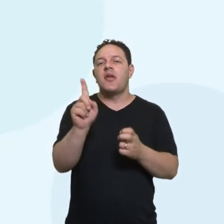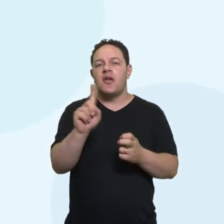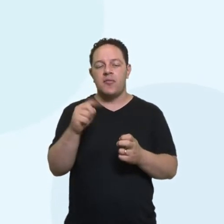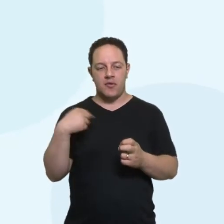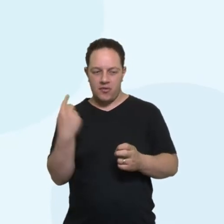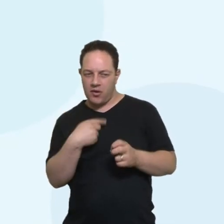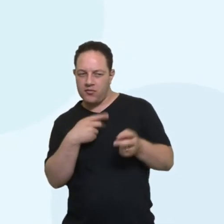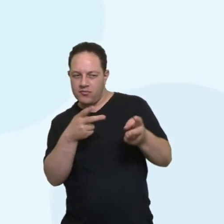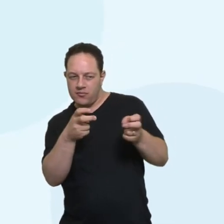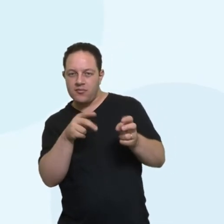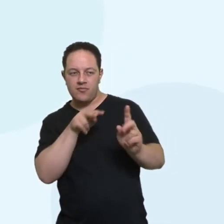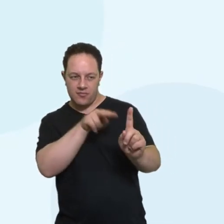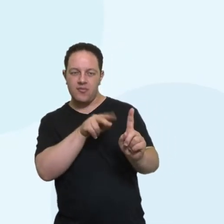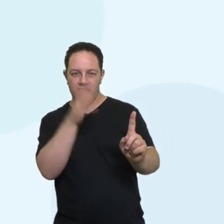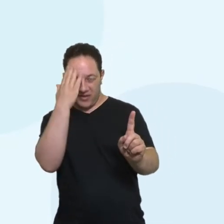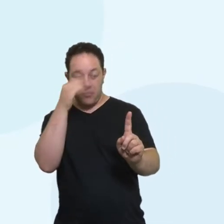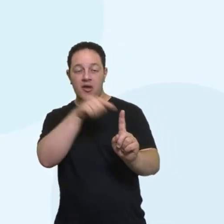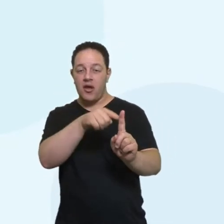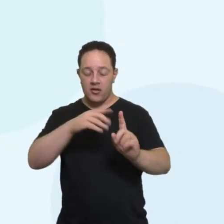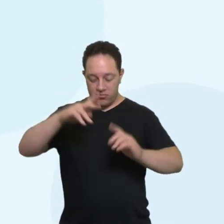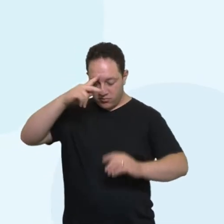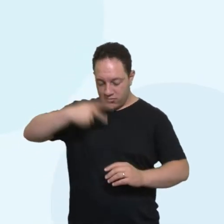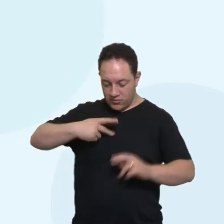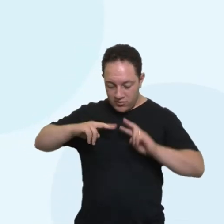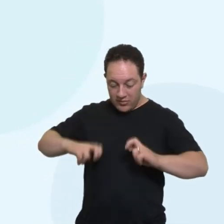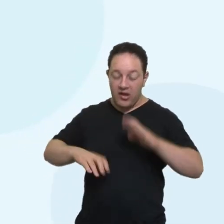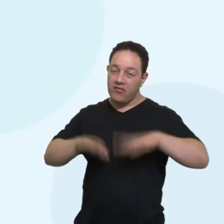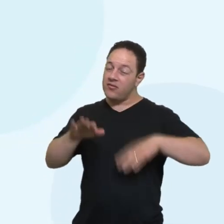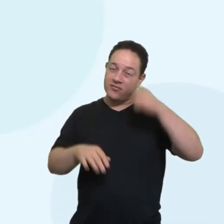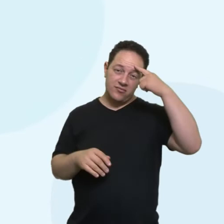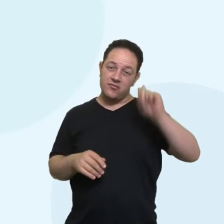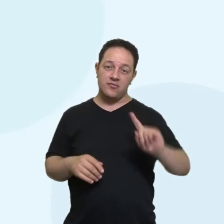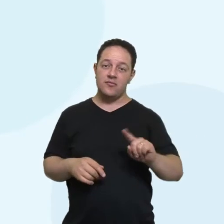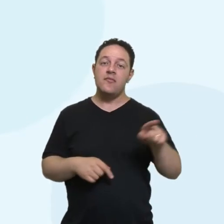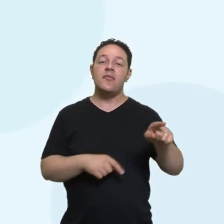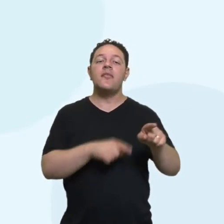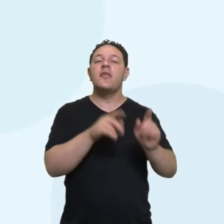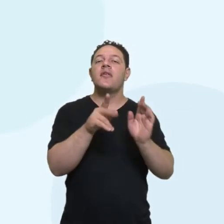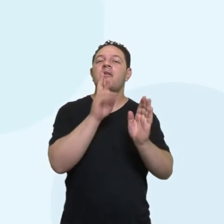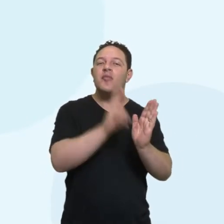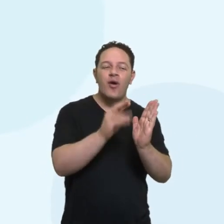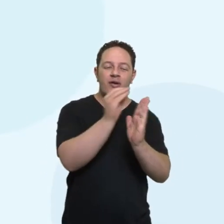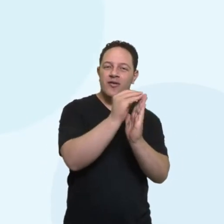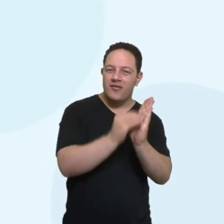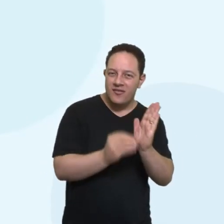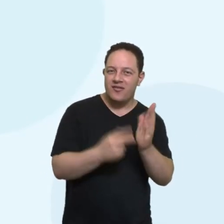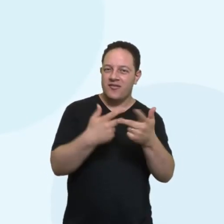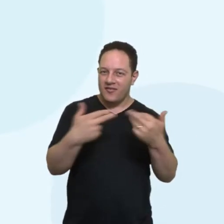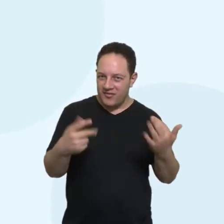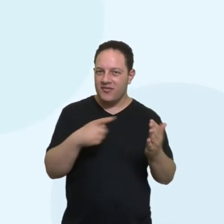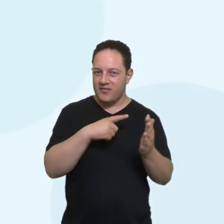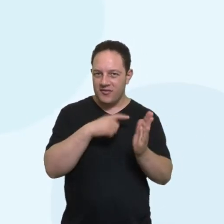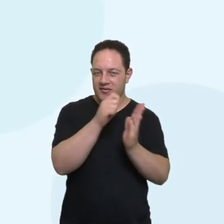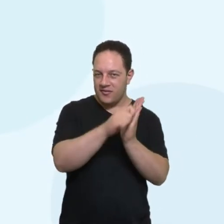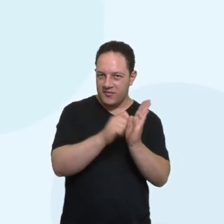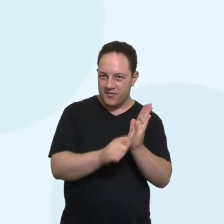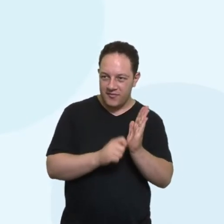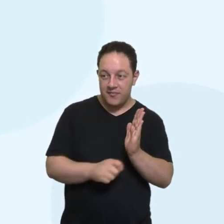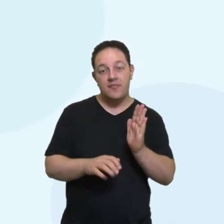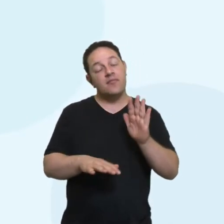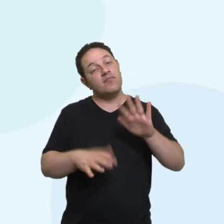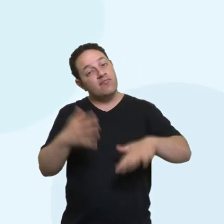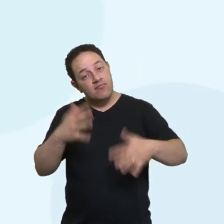a gente está enxergando nele sério então às vezes as respostas aqueles colocam lá nas rubricas e tudo mais o preenchimento